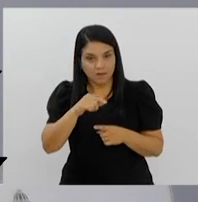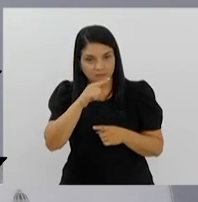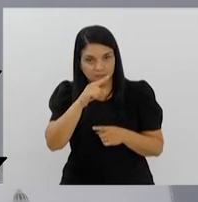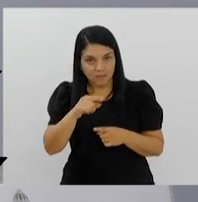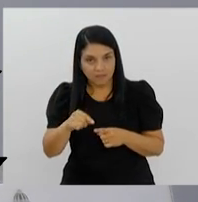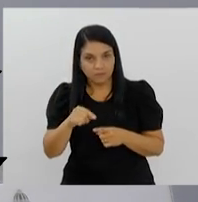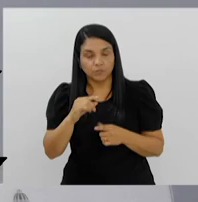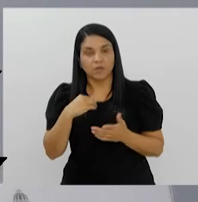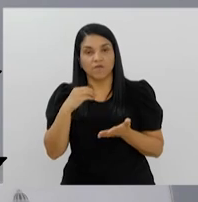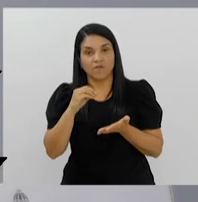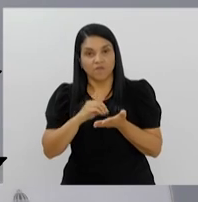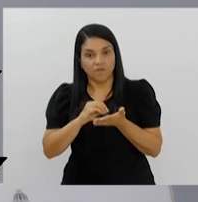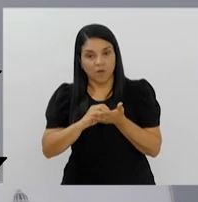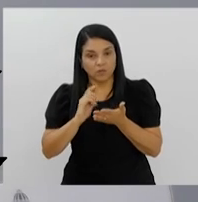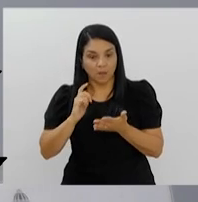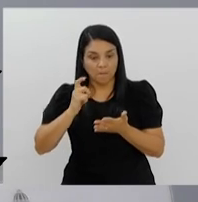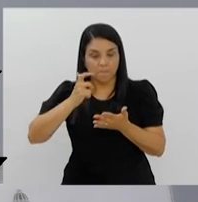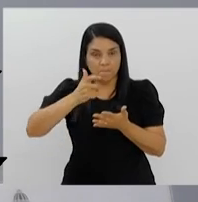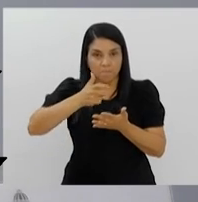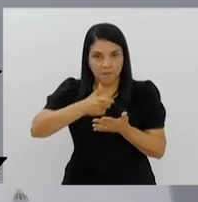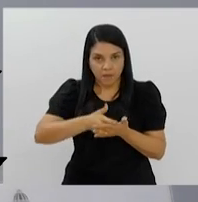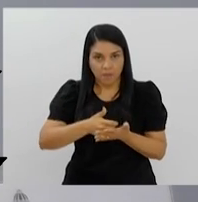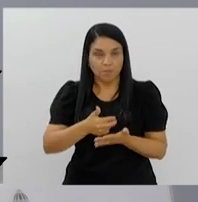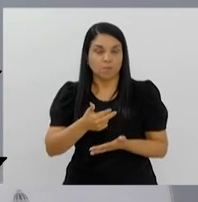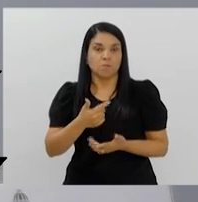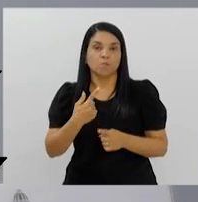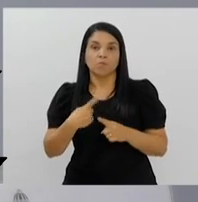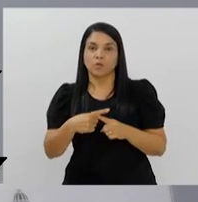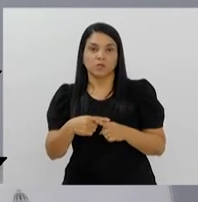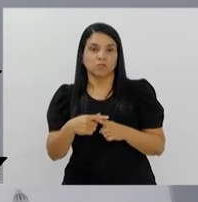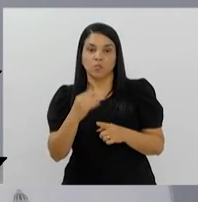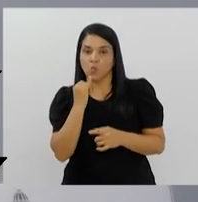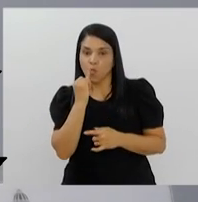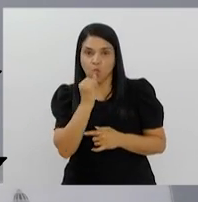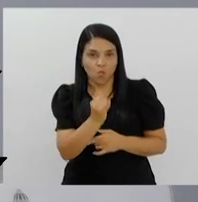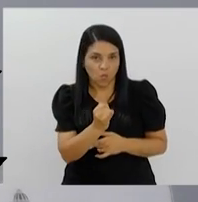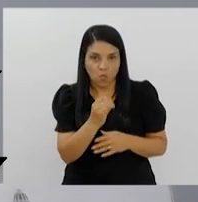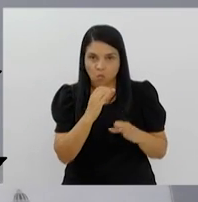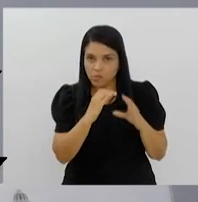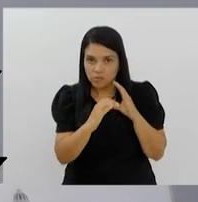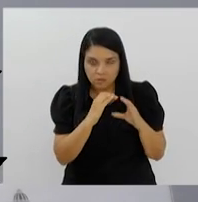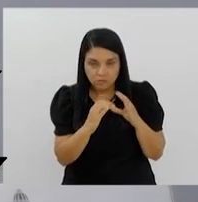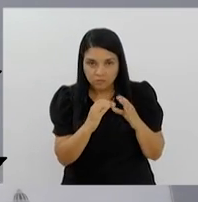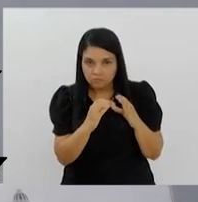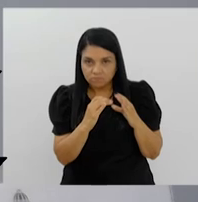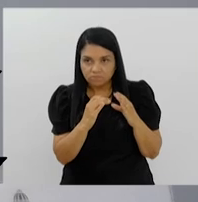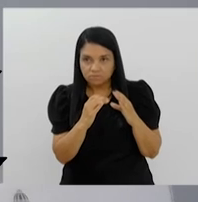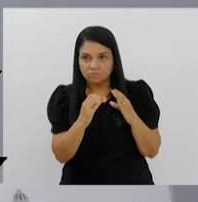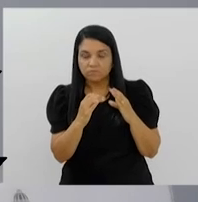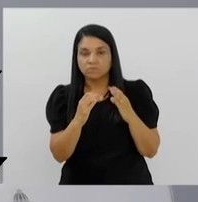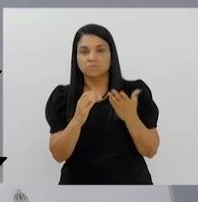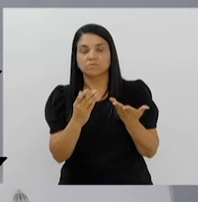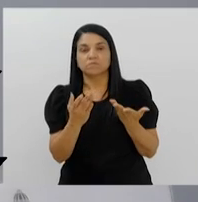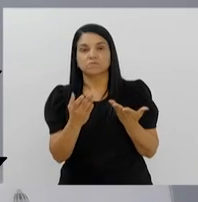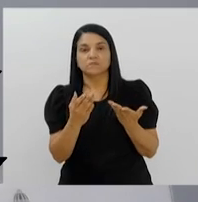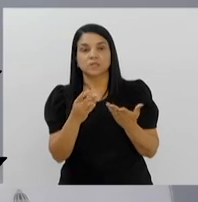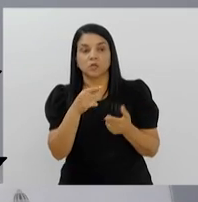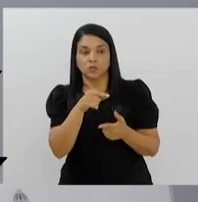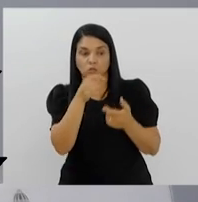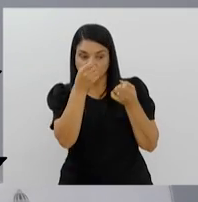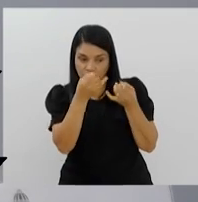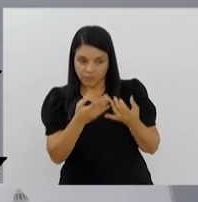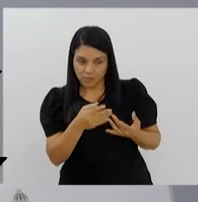inadimplência e que não foi devidamente comunicado dessa inadimplência e que portanto pelo que eu tô entendendo da leitura da de vossa